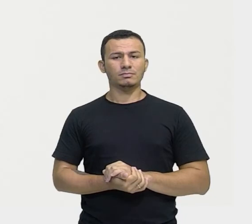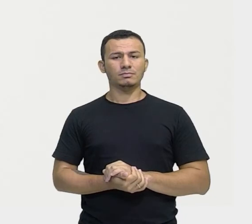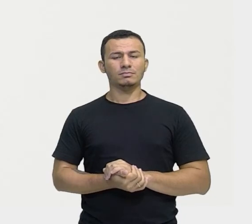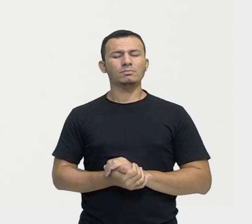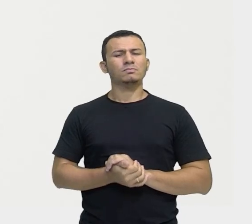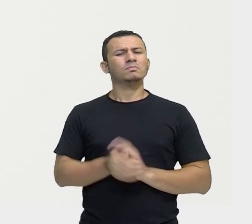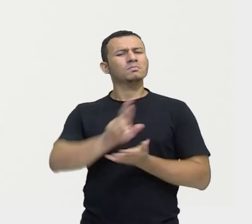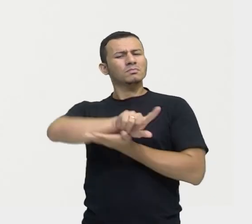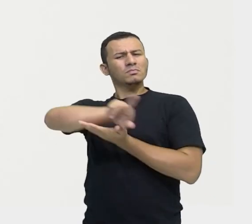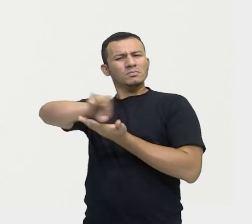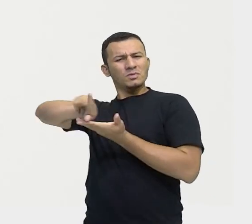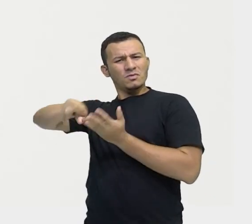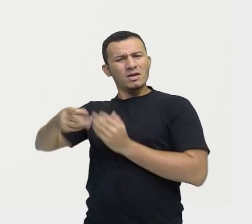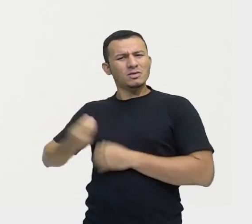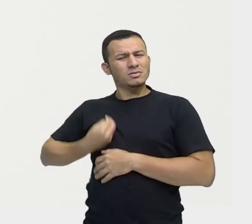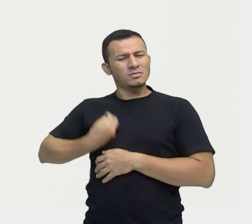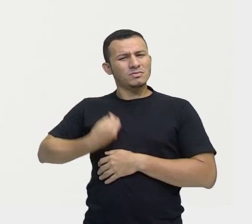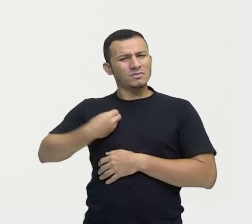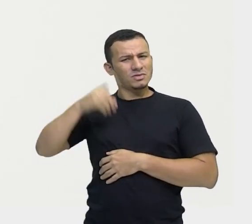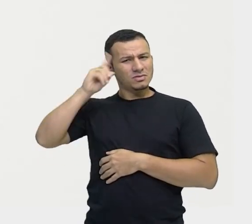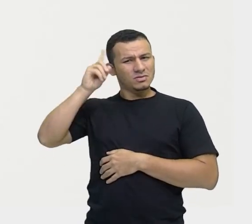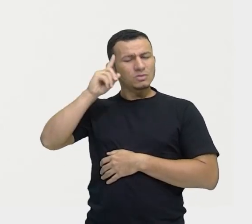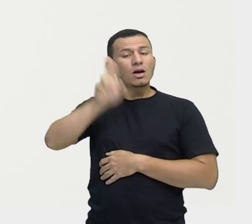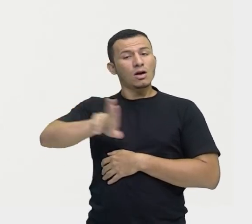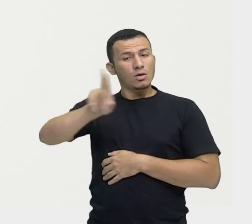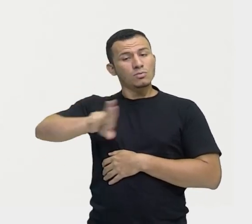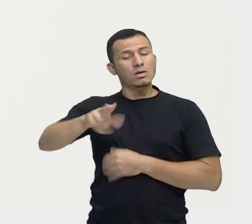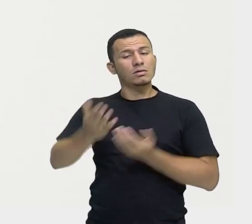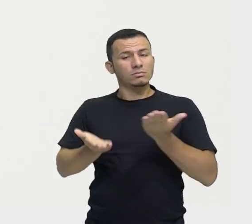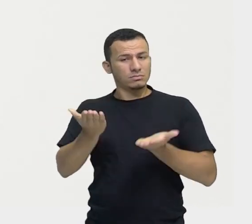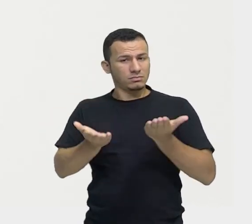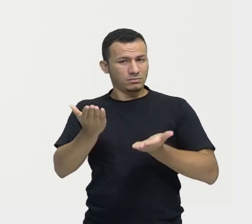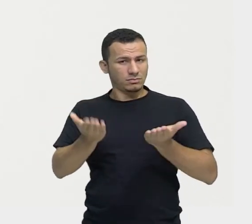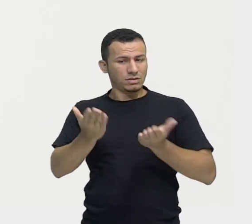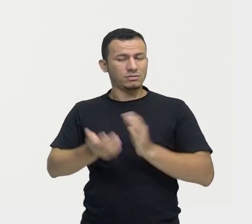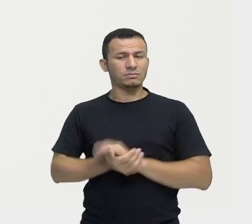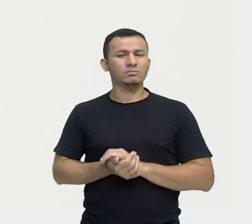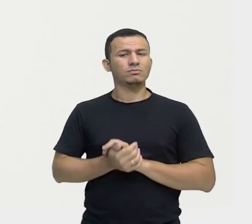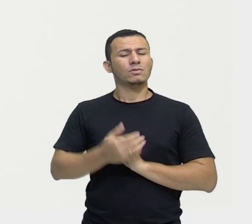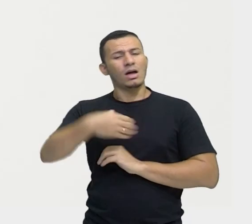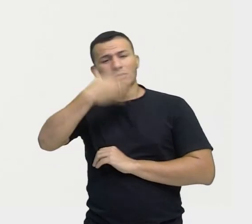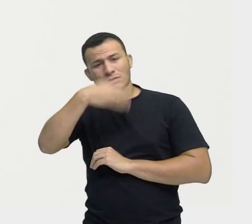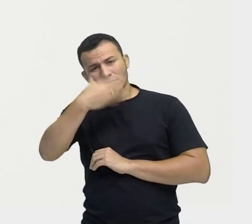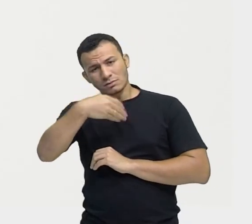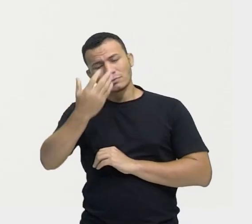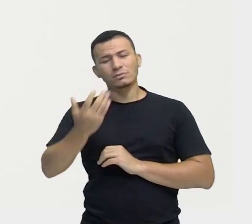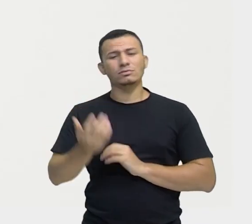diversas situações da nossa vida, usamos as medidas de massa. Ao pesar frutas,